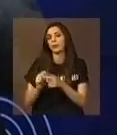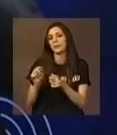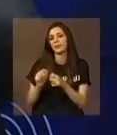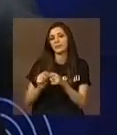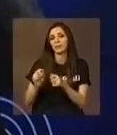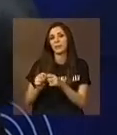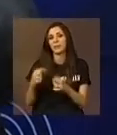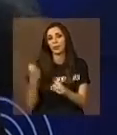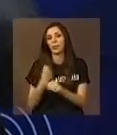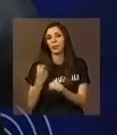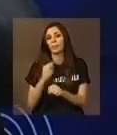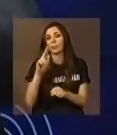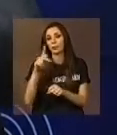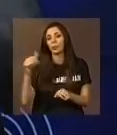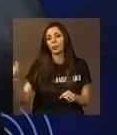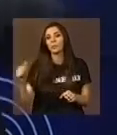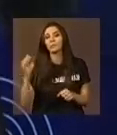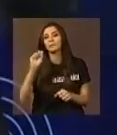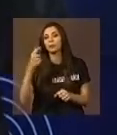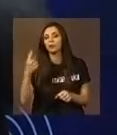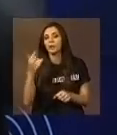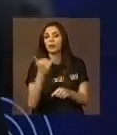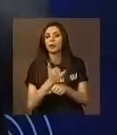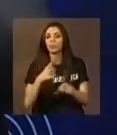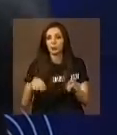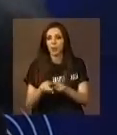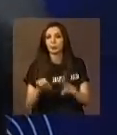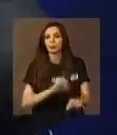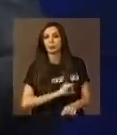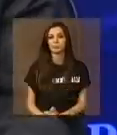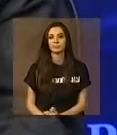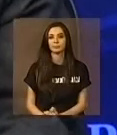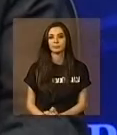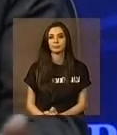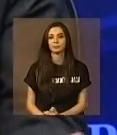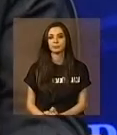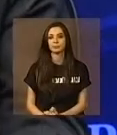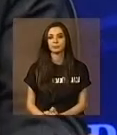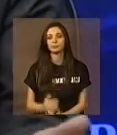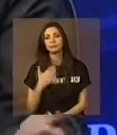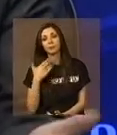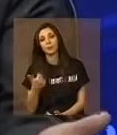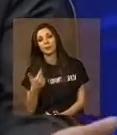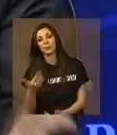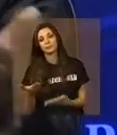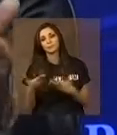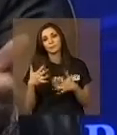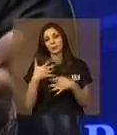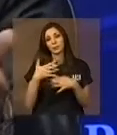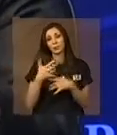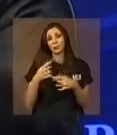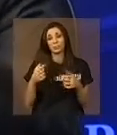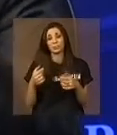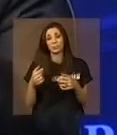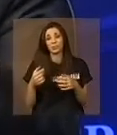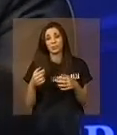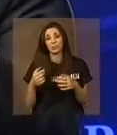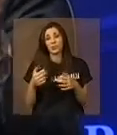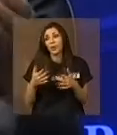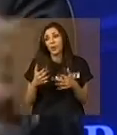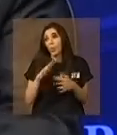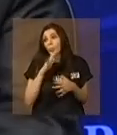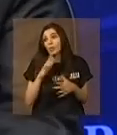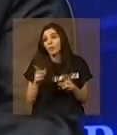realizar a obra da UPA em São Geraldo e Olaria, nós vamos realizá-la. Bem, eu peguei uma cidade destruída politicamente por uma